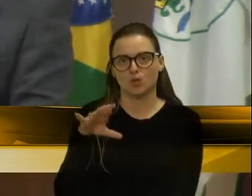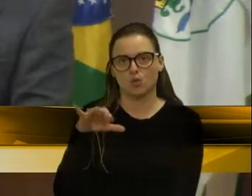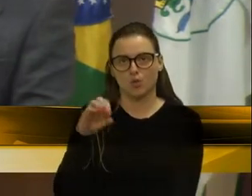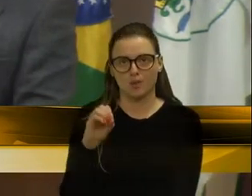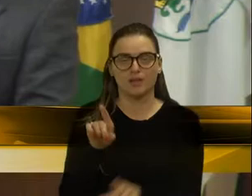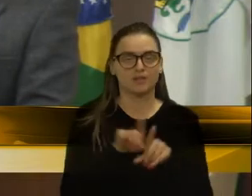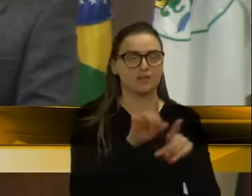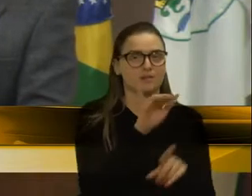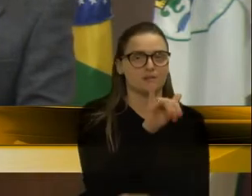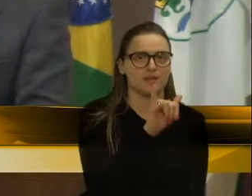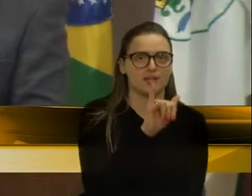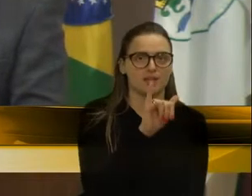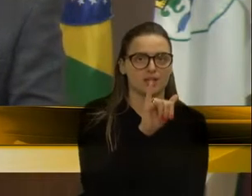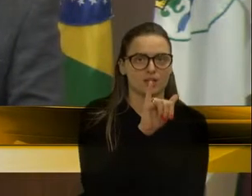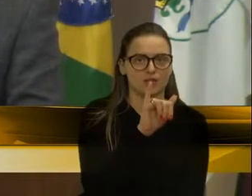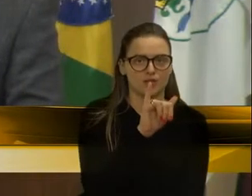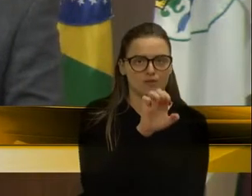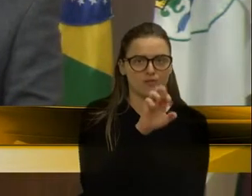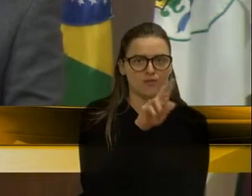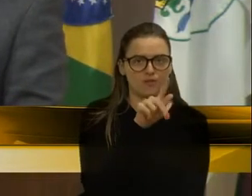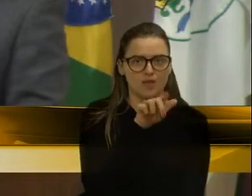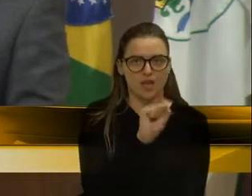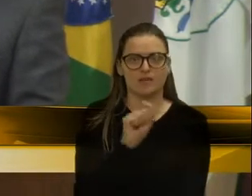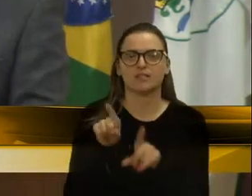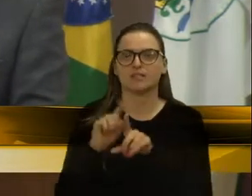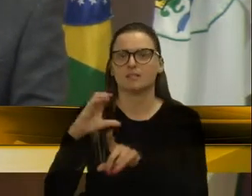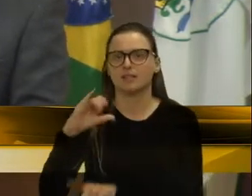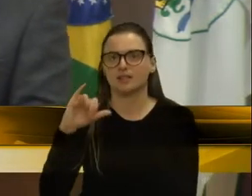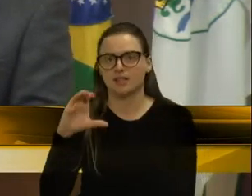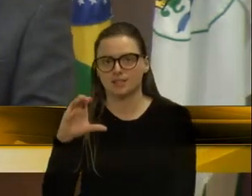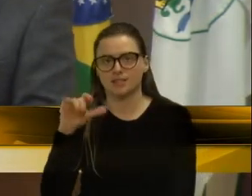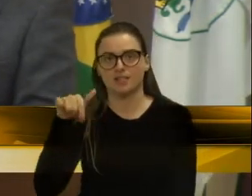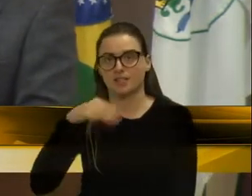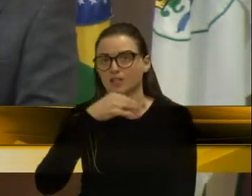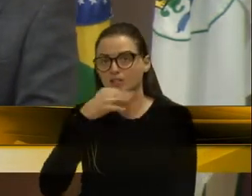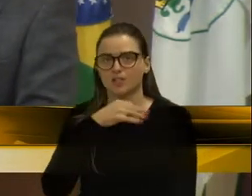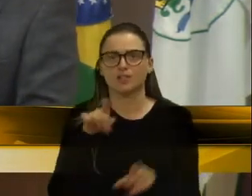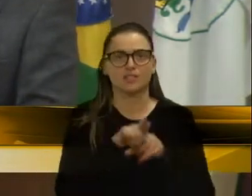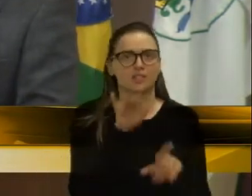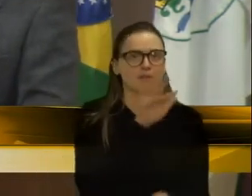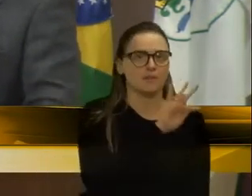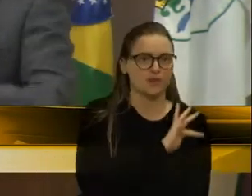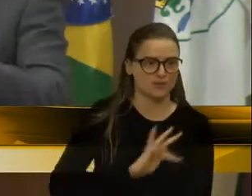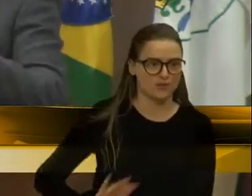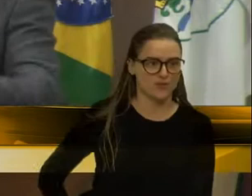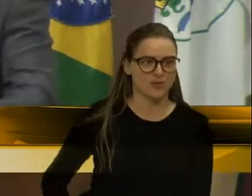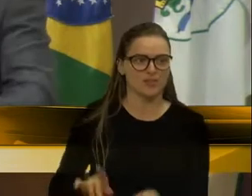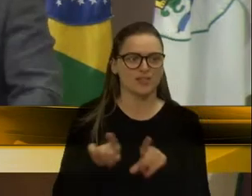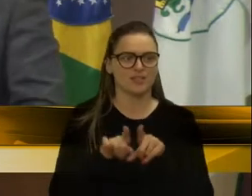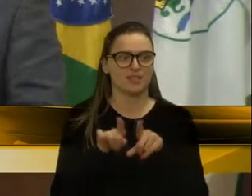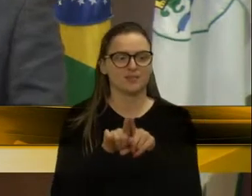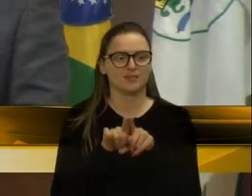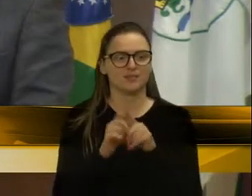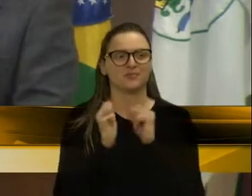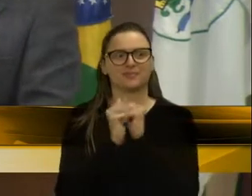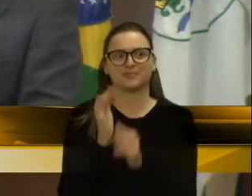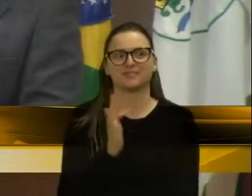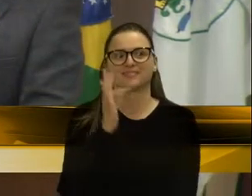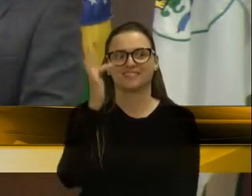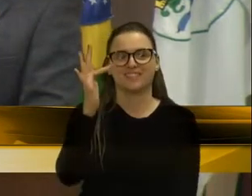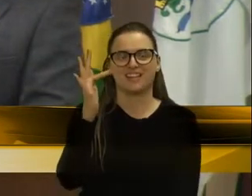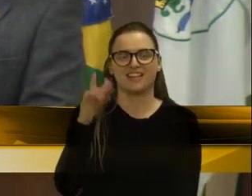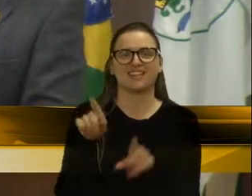fiergs presidente da cic de caxias do sul e da sic de farroupilha o futuro presidente dos